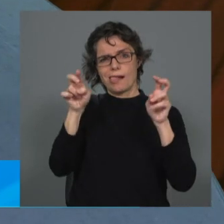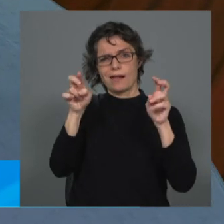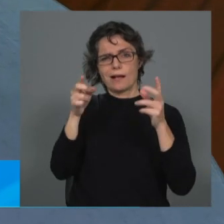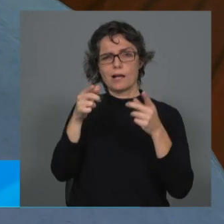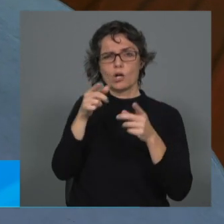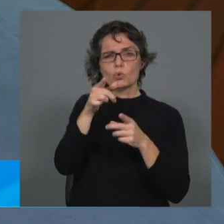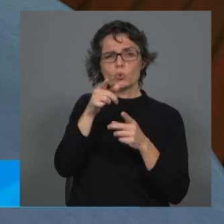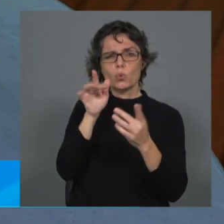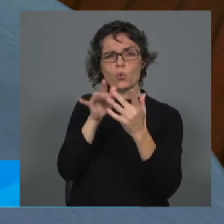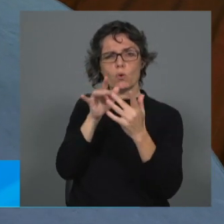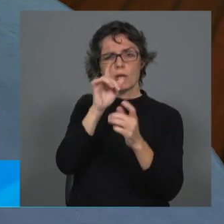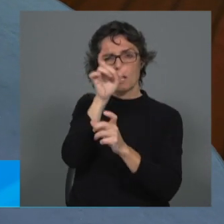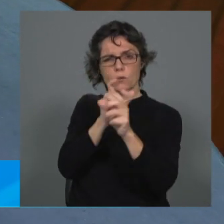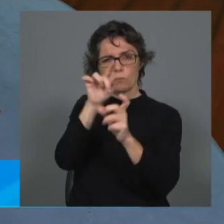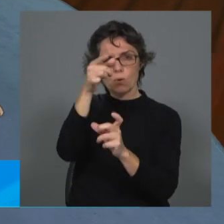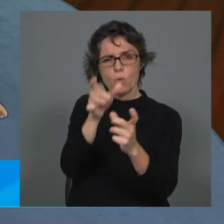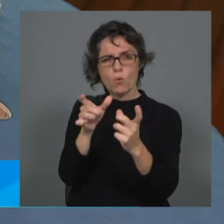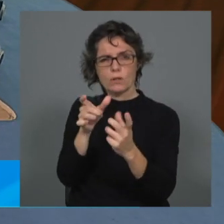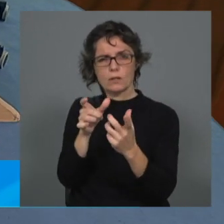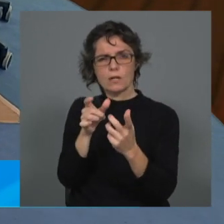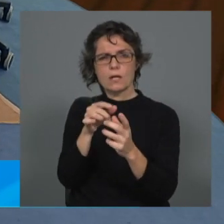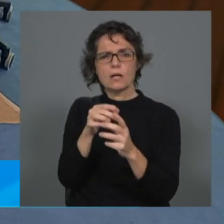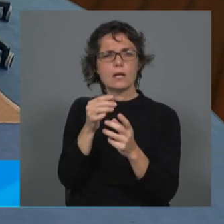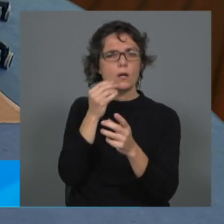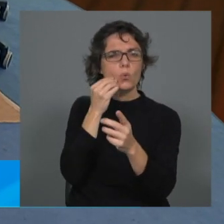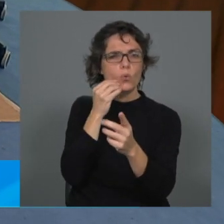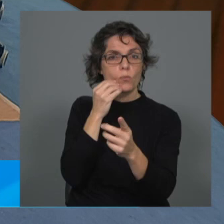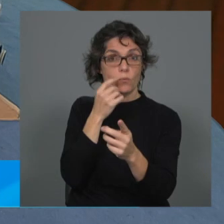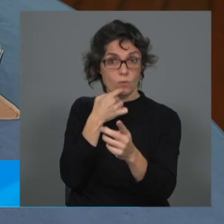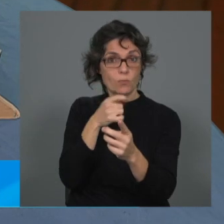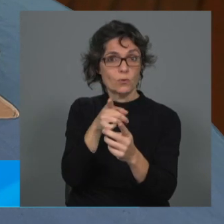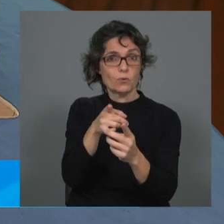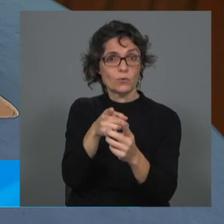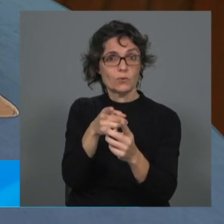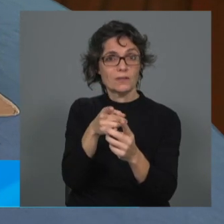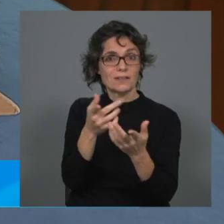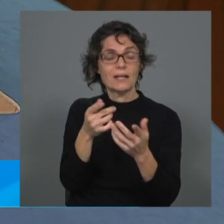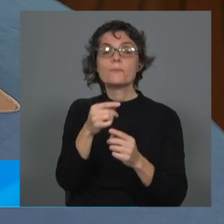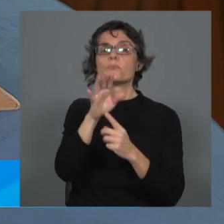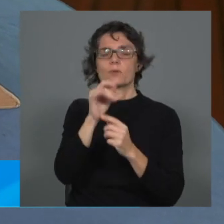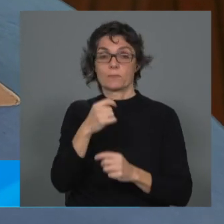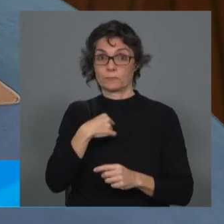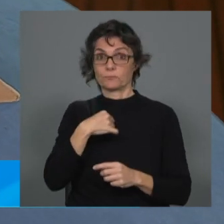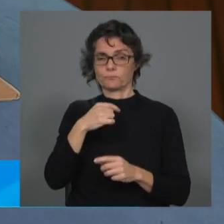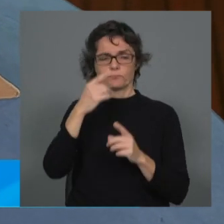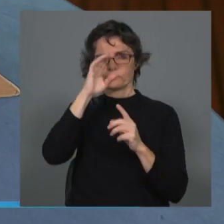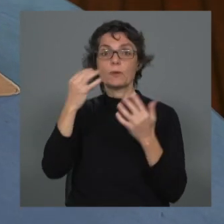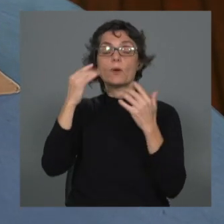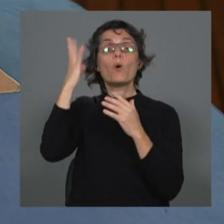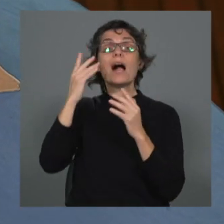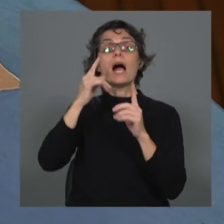do teu próximo, porque eu estava a recordar apenas um paradoxo estatístico, que é o